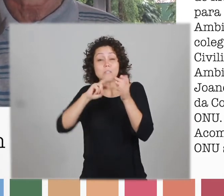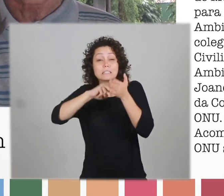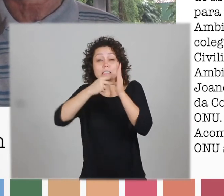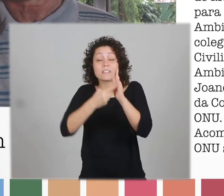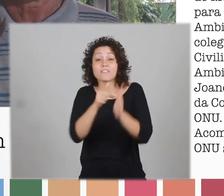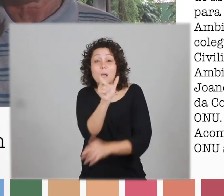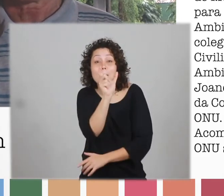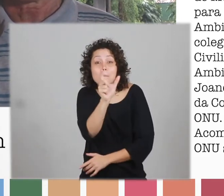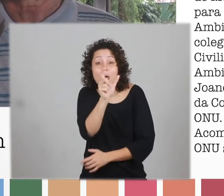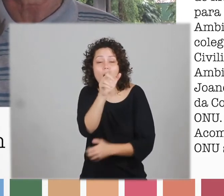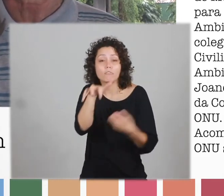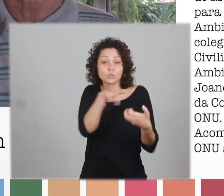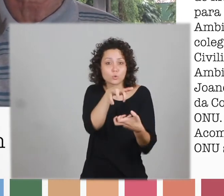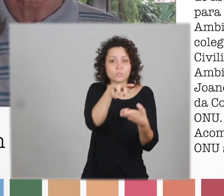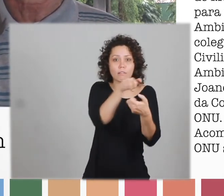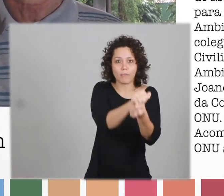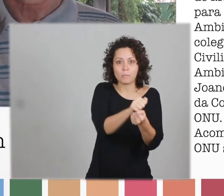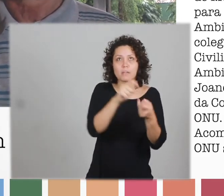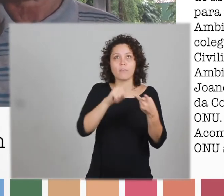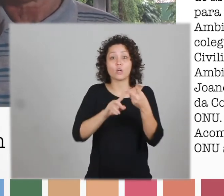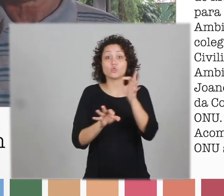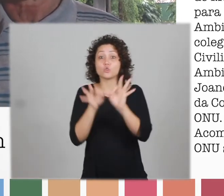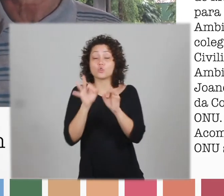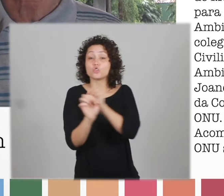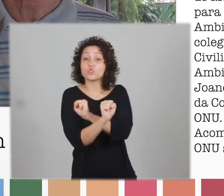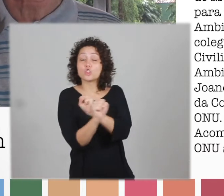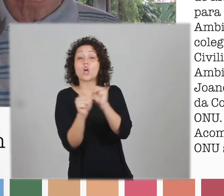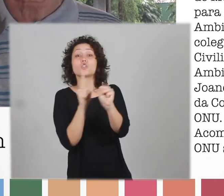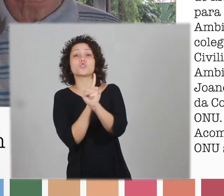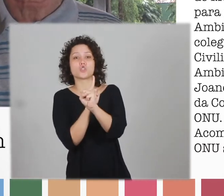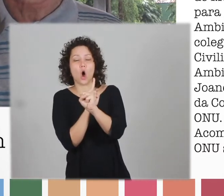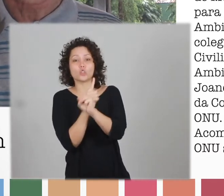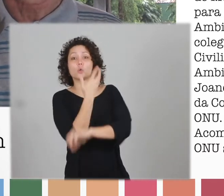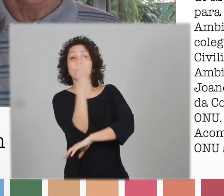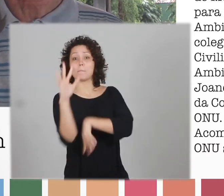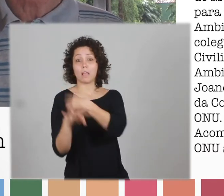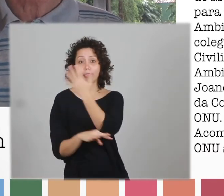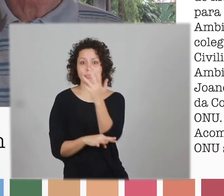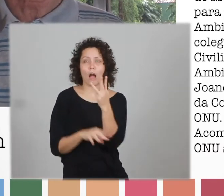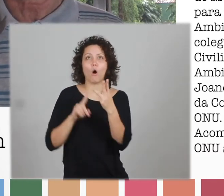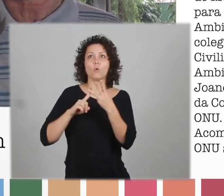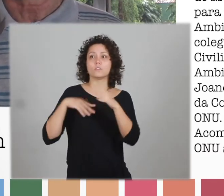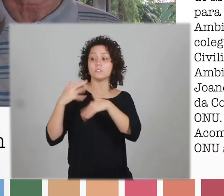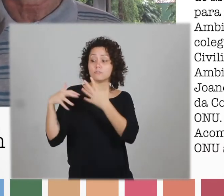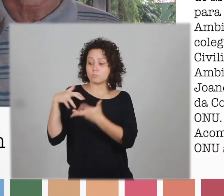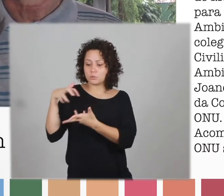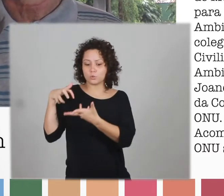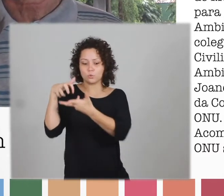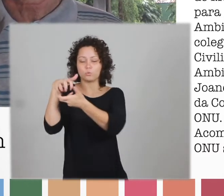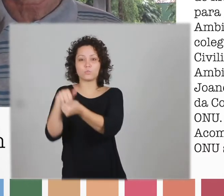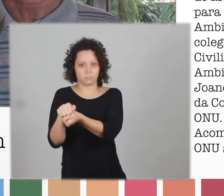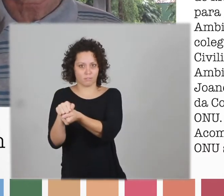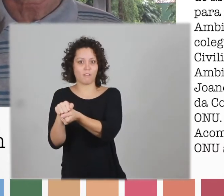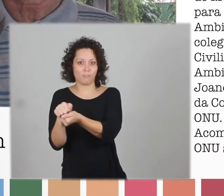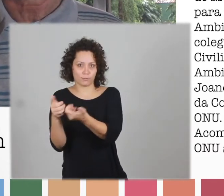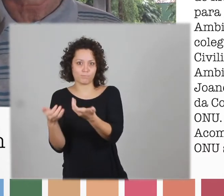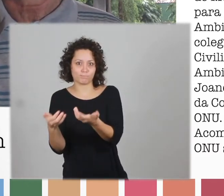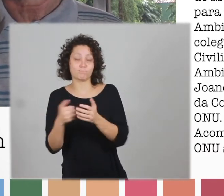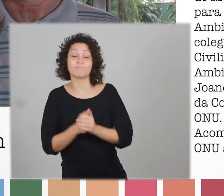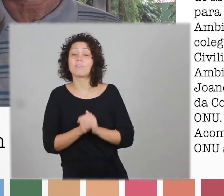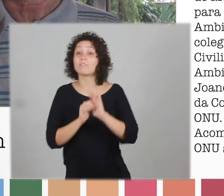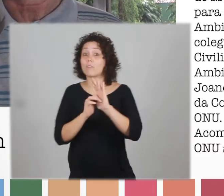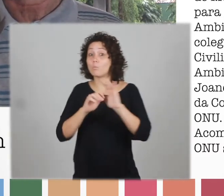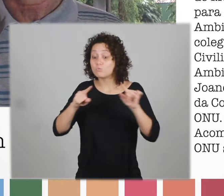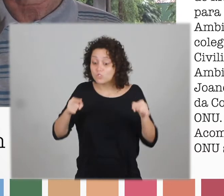sustentabilidade, justiça socioambiental, desenvolvimento sustentável e como é que se logra isso. Portanto, um